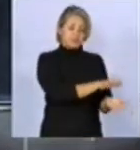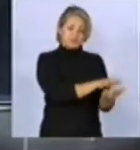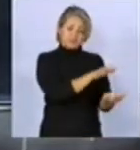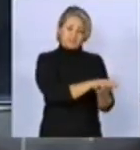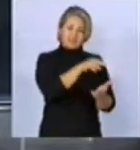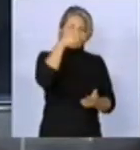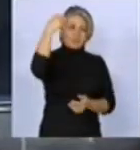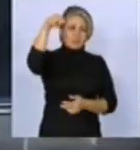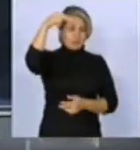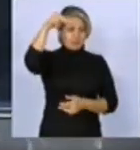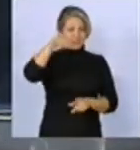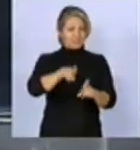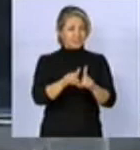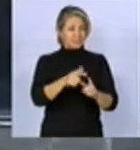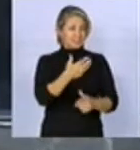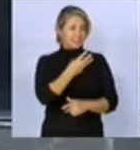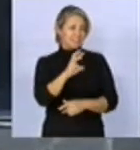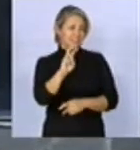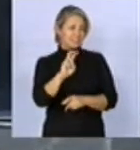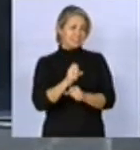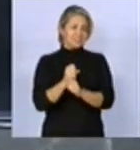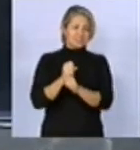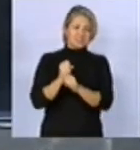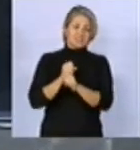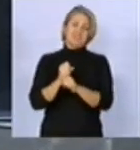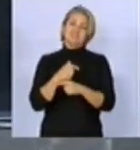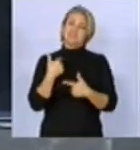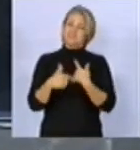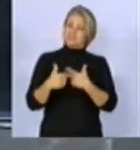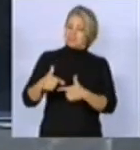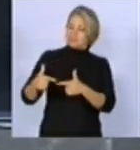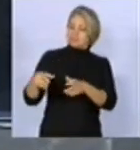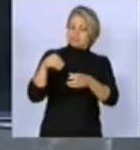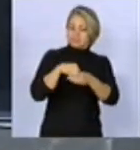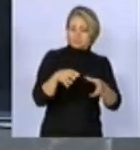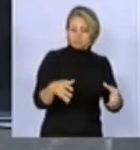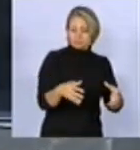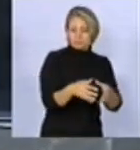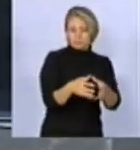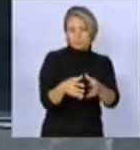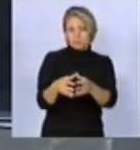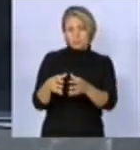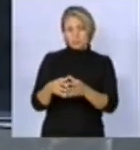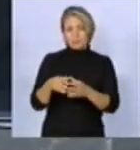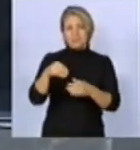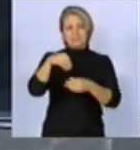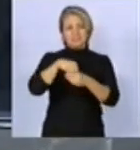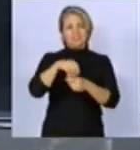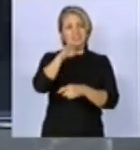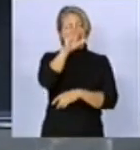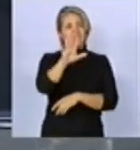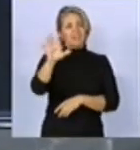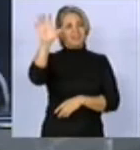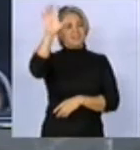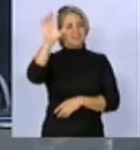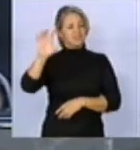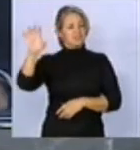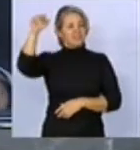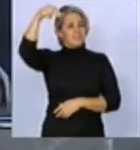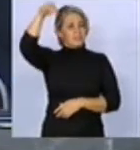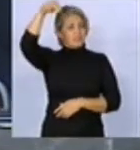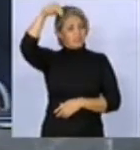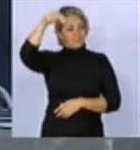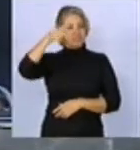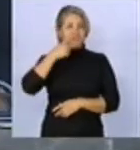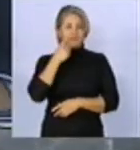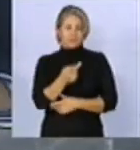há 35 anos jeitão compõe bastante aquele setor lá na região Nordeste e